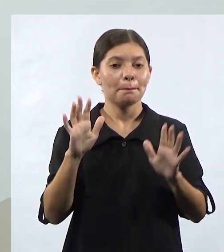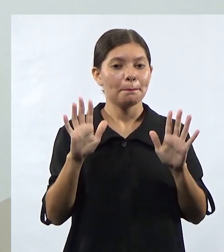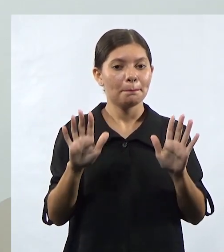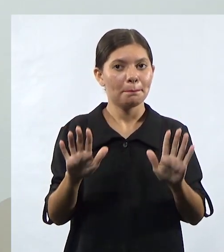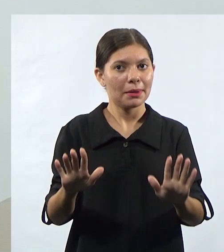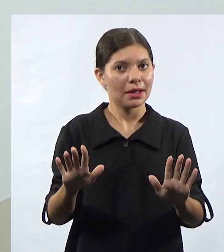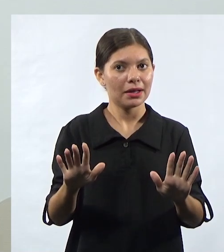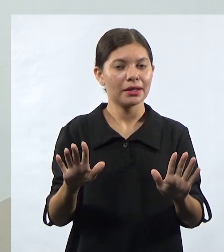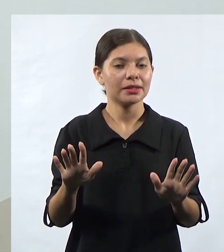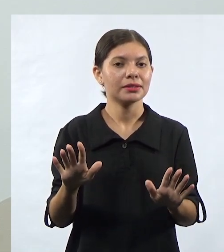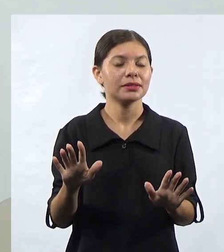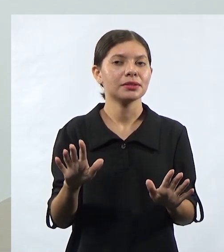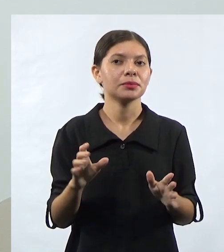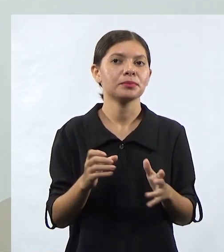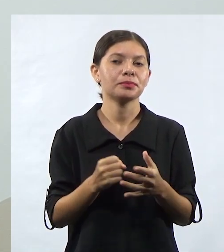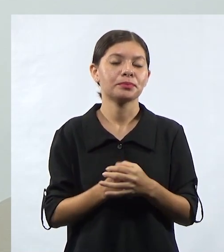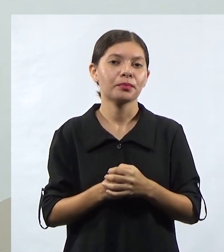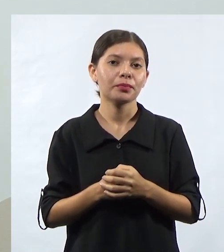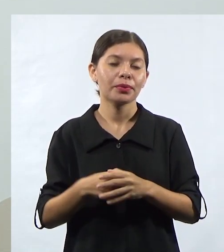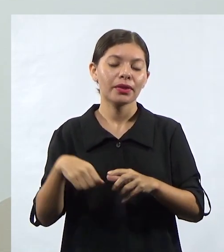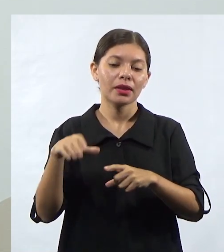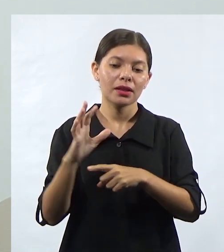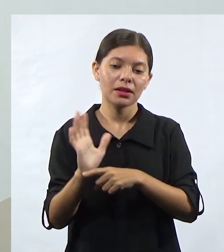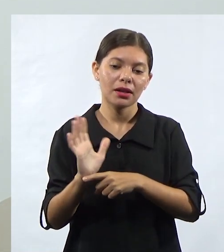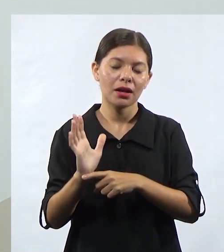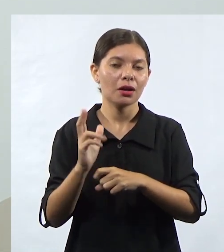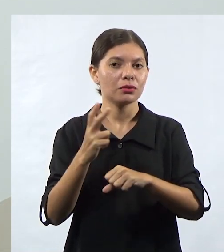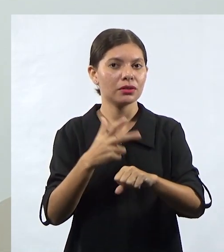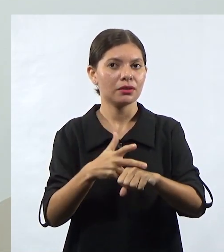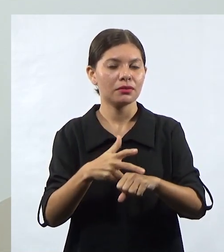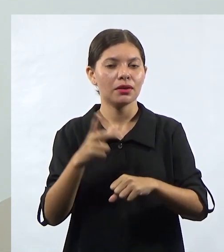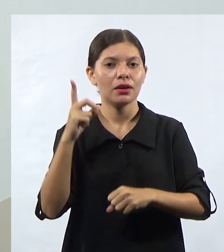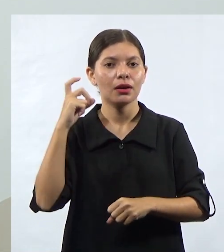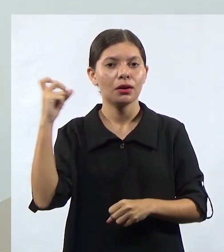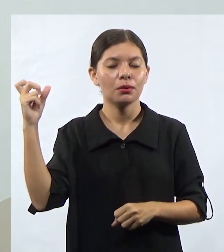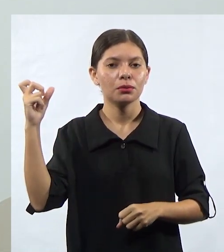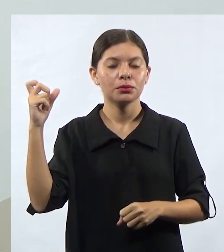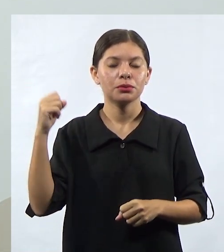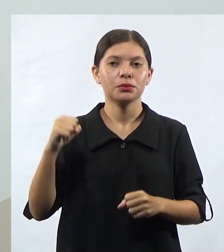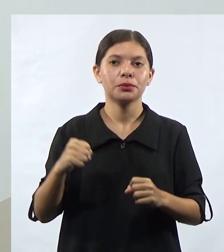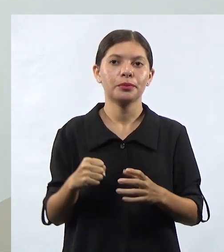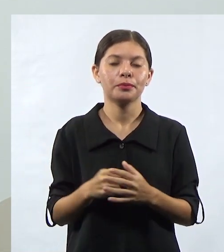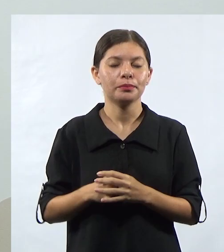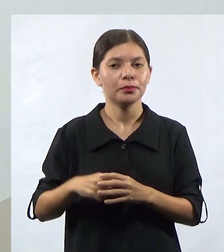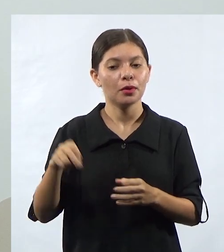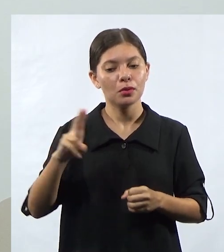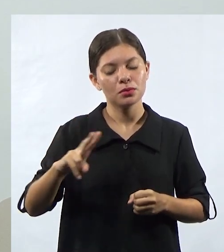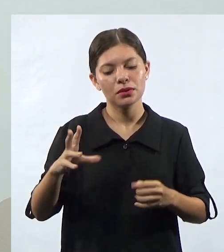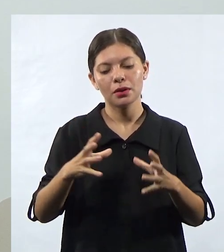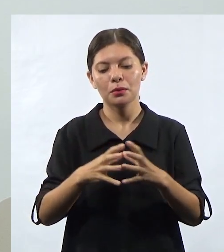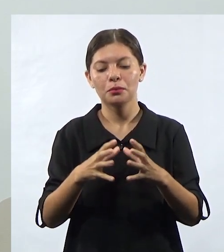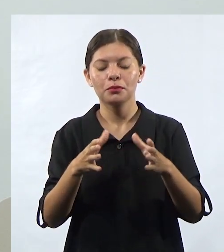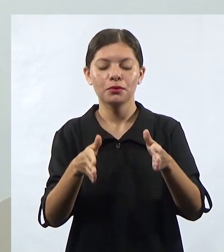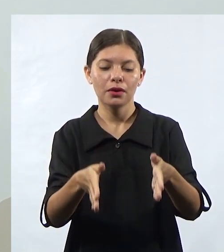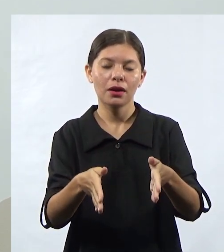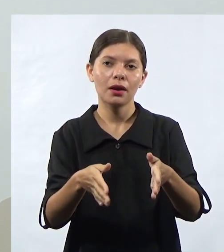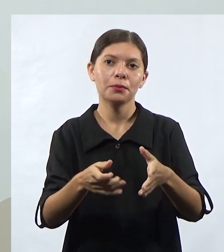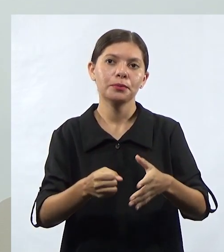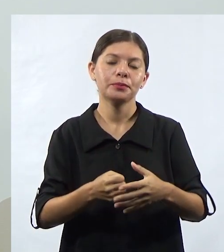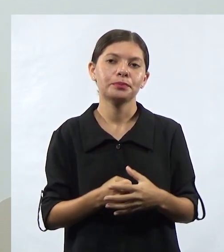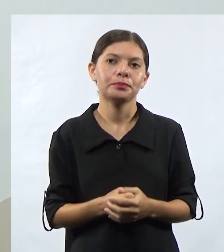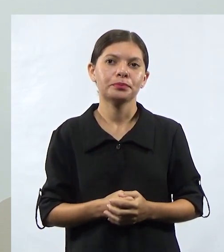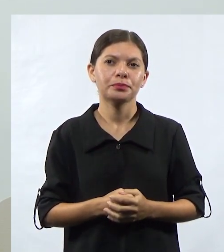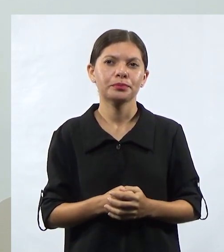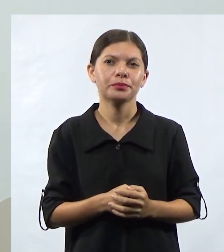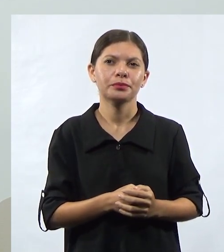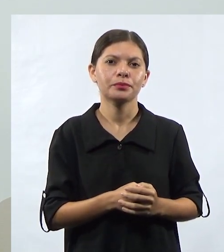muito bem lembrada. A gravação de áudio e vídeo é um dos recursos a serem utilizados em grupos focais, que você tem